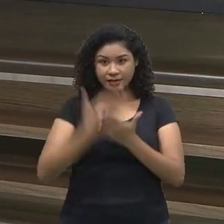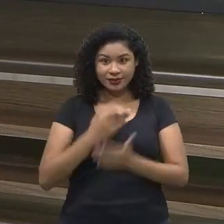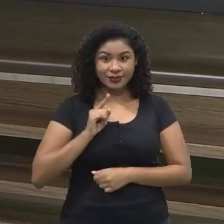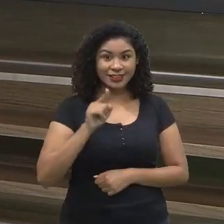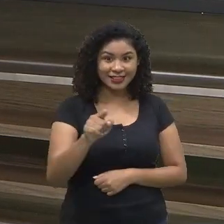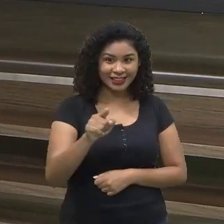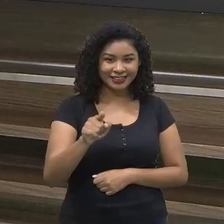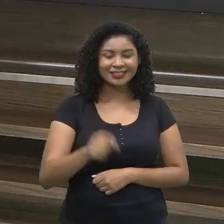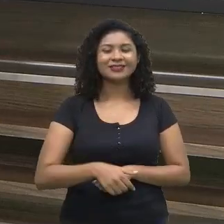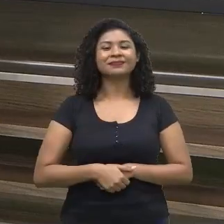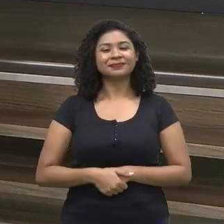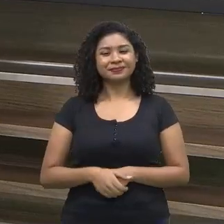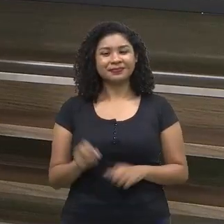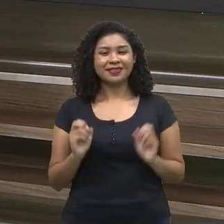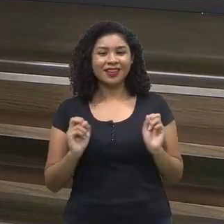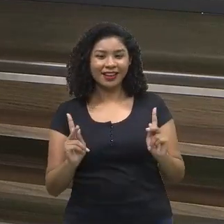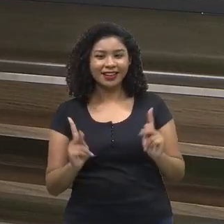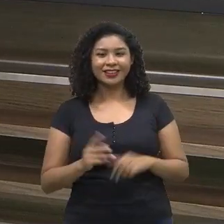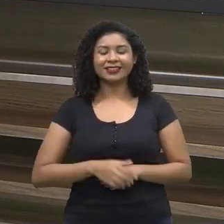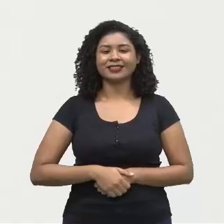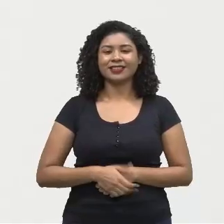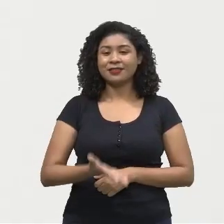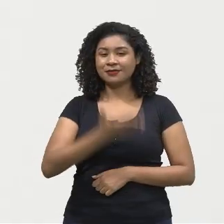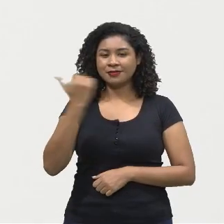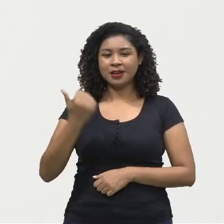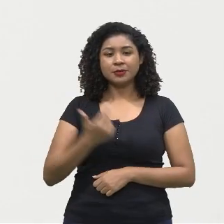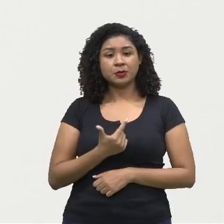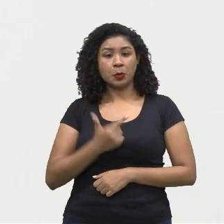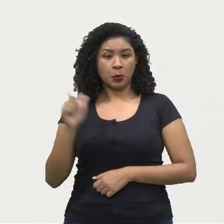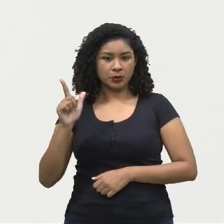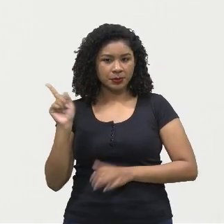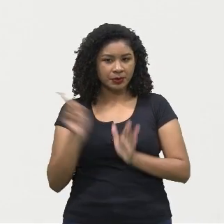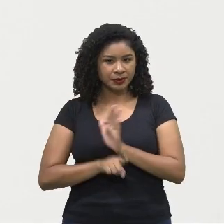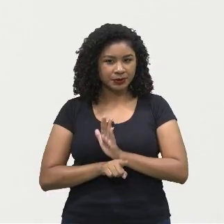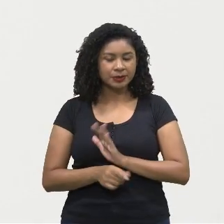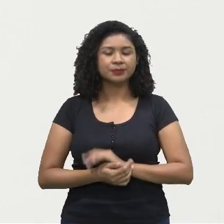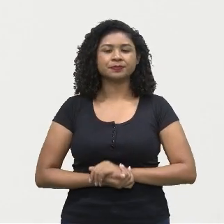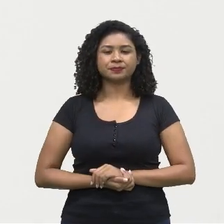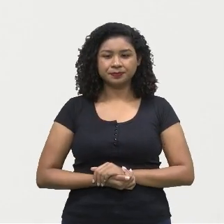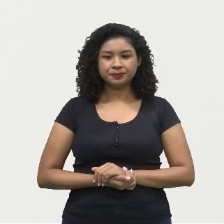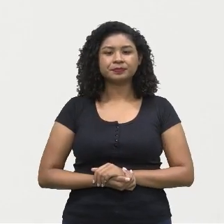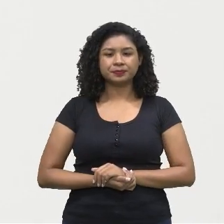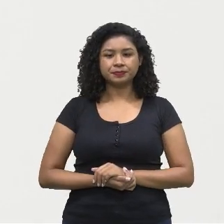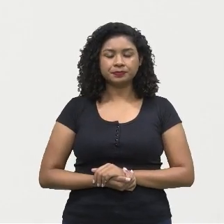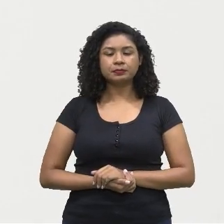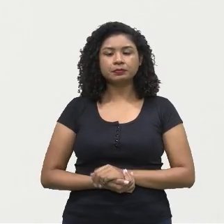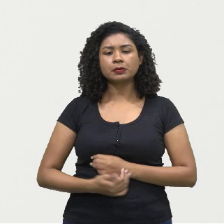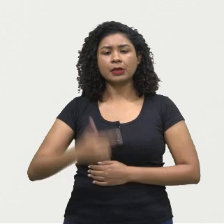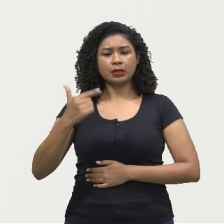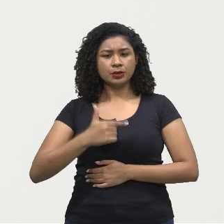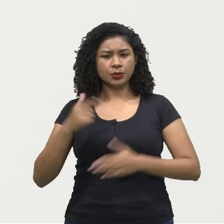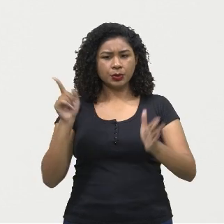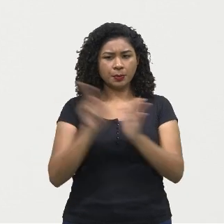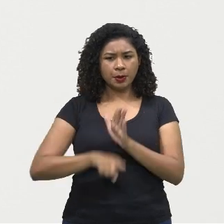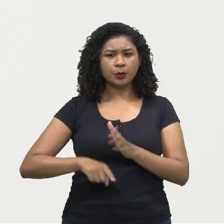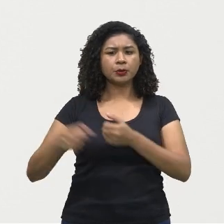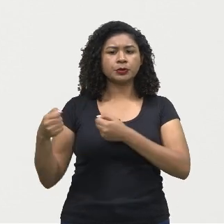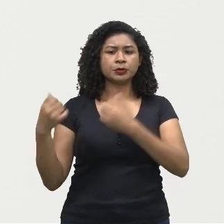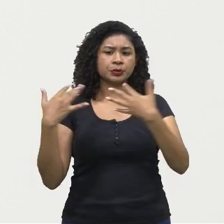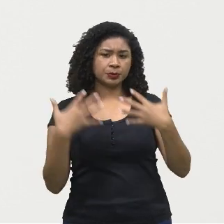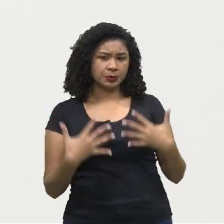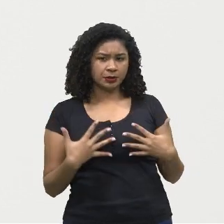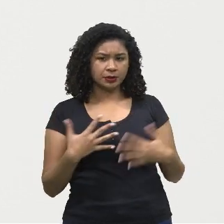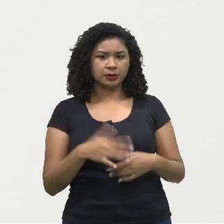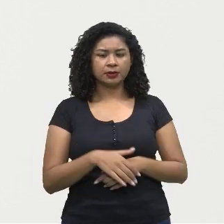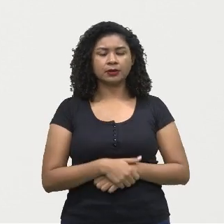você, ok? Vamos lá então para a nossa segunda questão? Vamos! Olha aí, a nossa segunda questão diz assim: